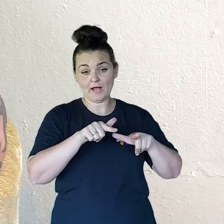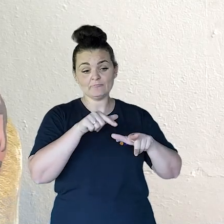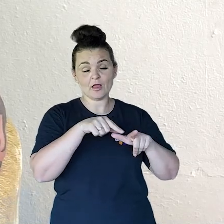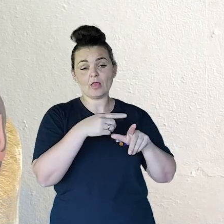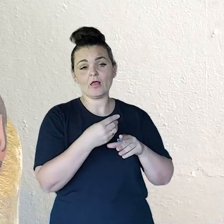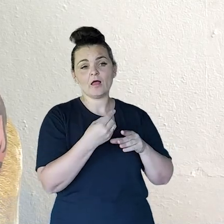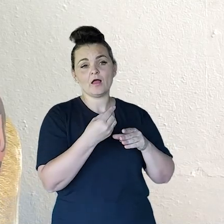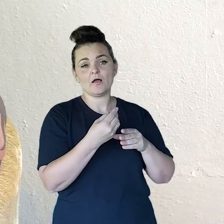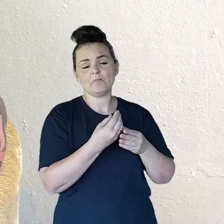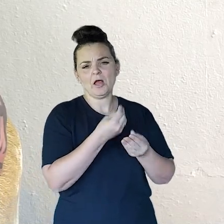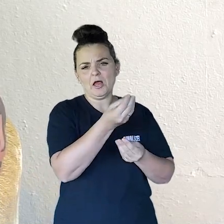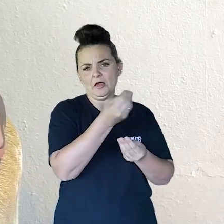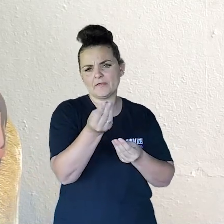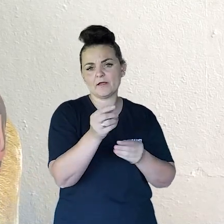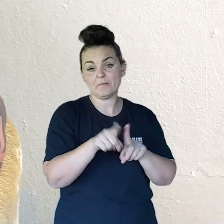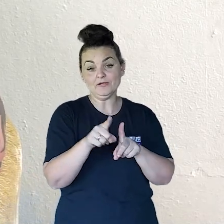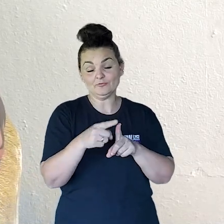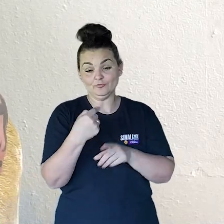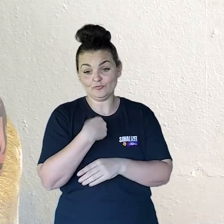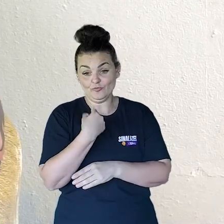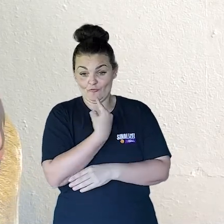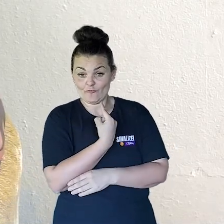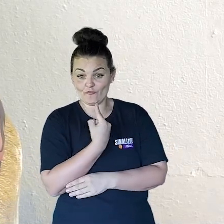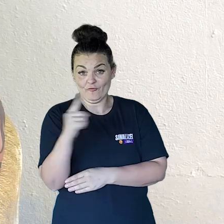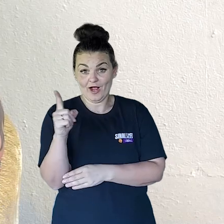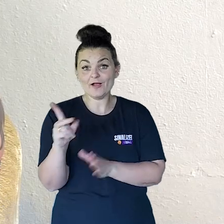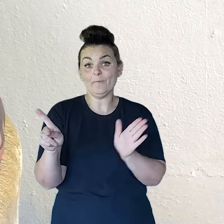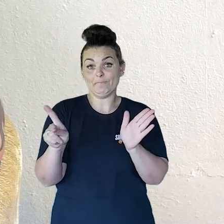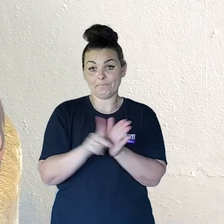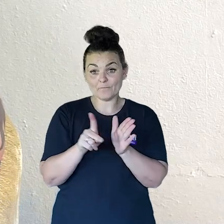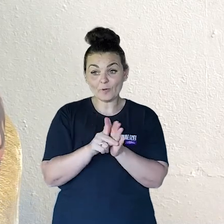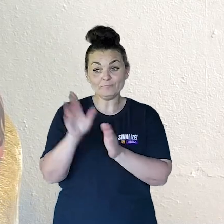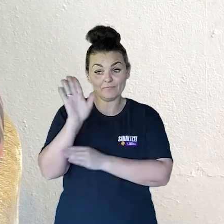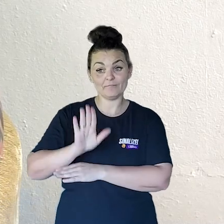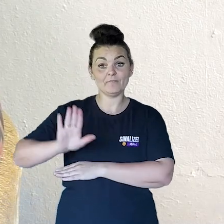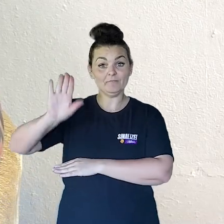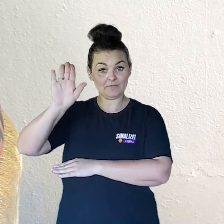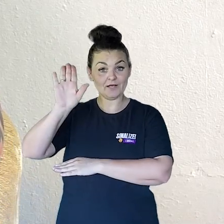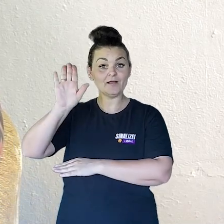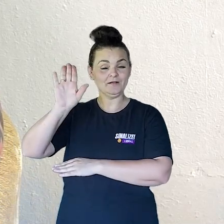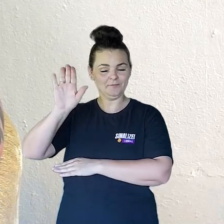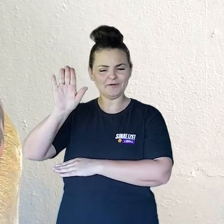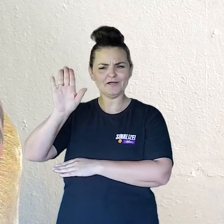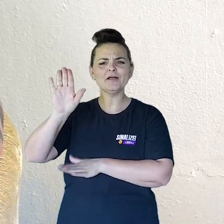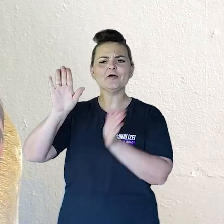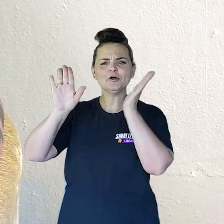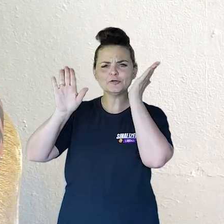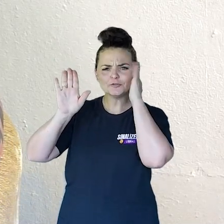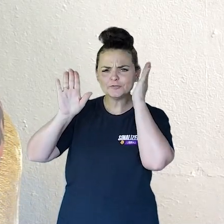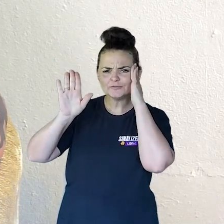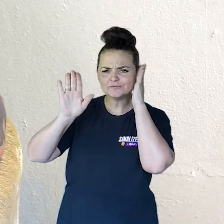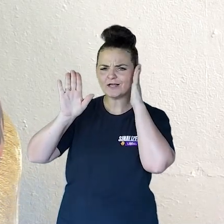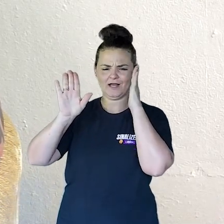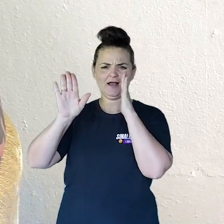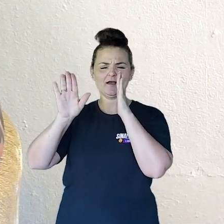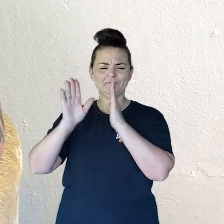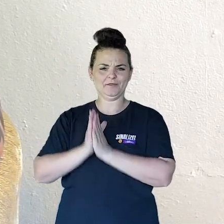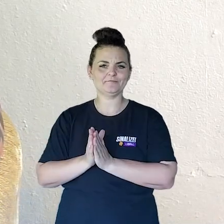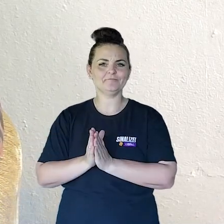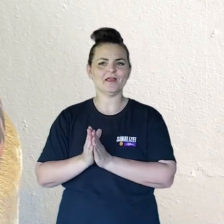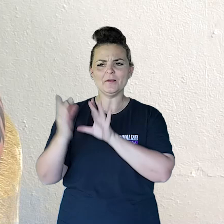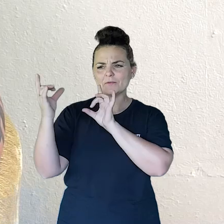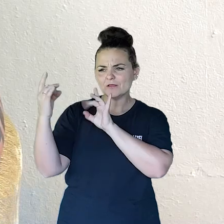ilusão do voto. A pessoa acha que tem aquela surpresa às vezes indesejada, né? E ali as pessoas dão um feedback. É no trabalho da